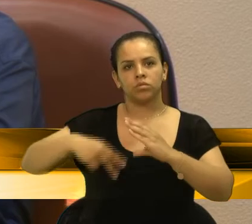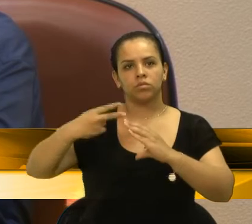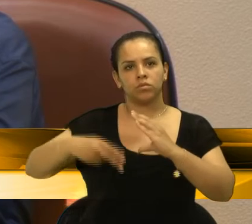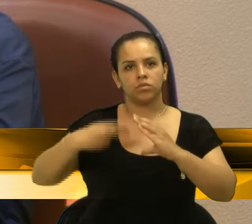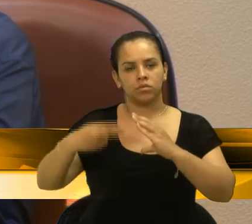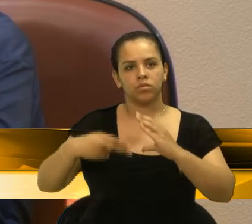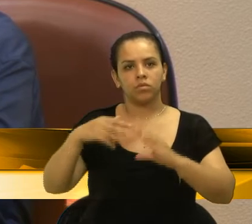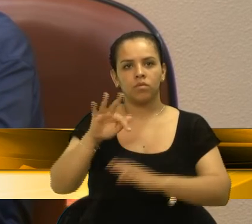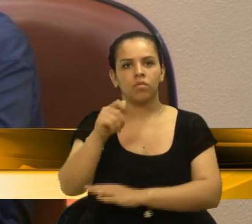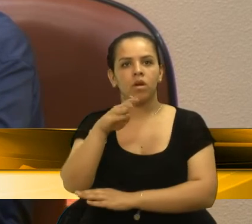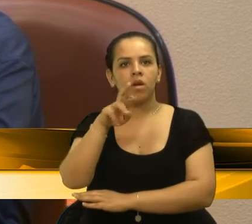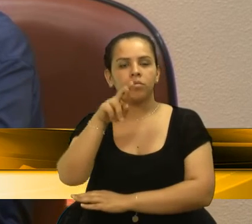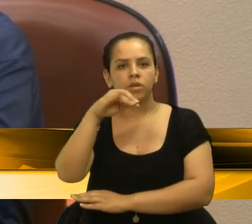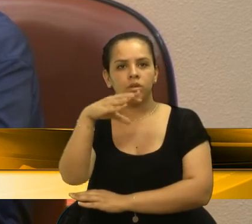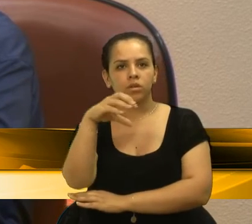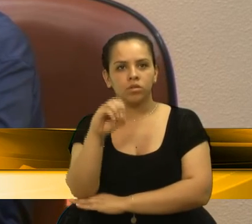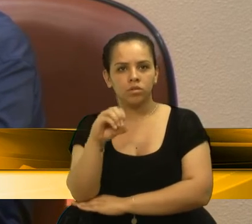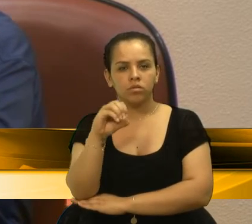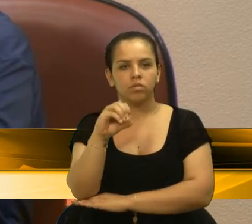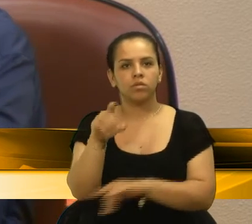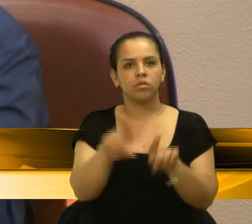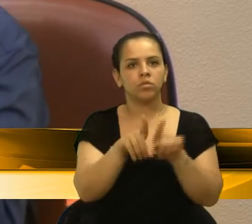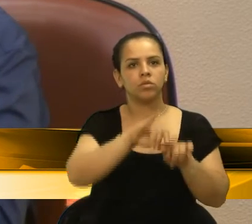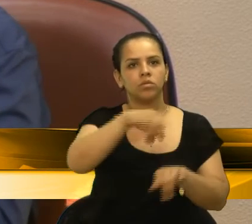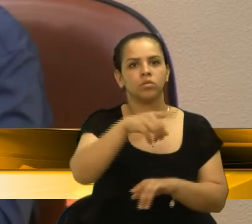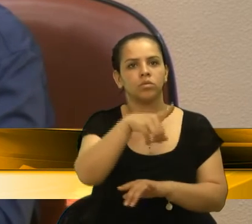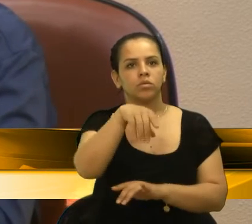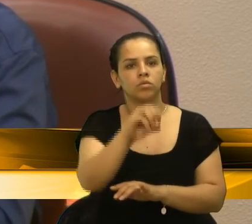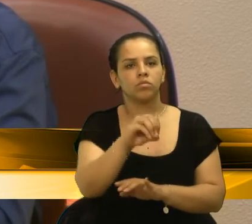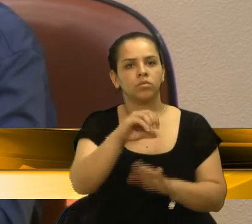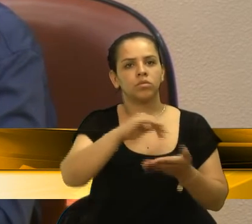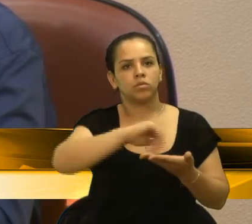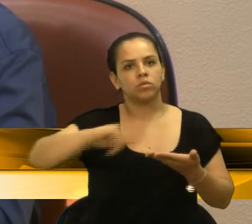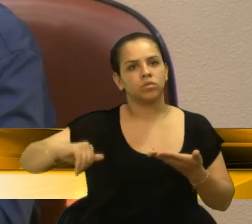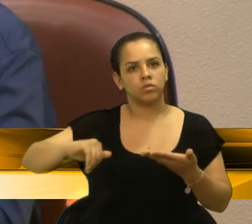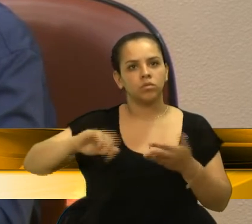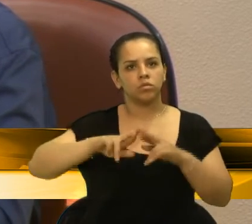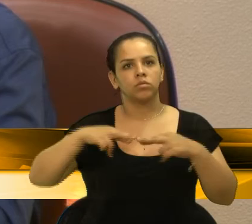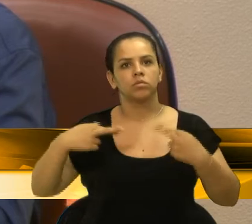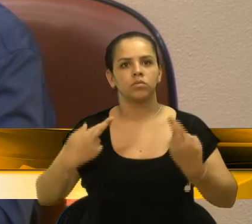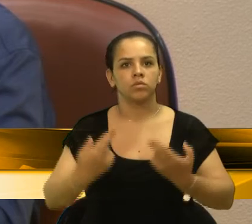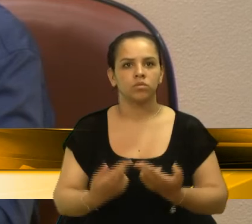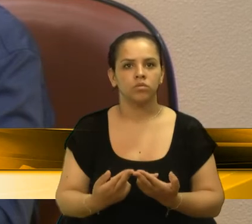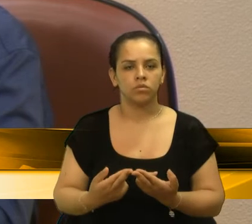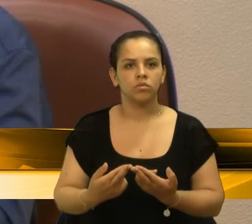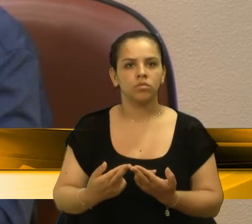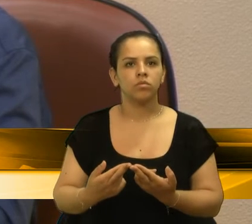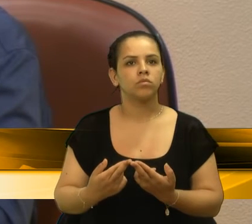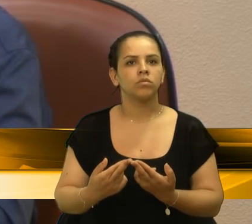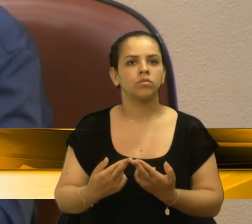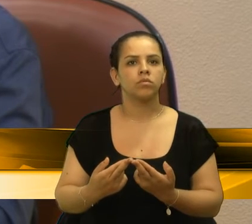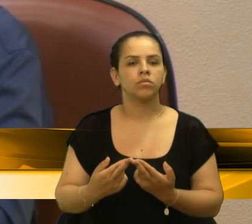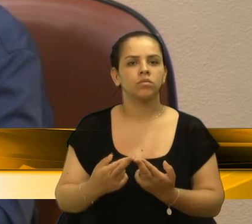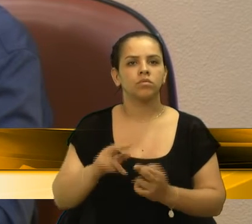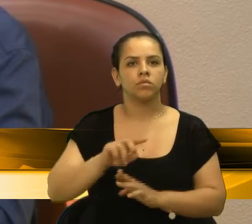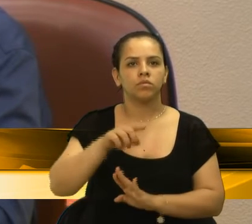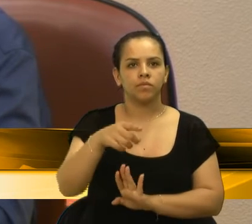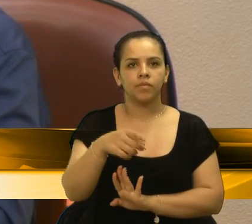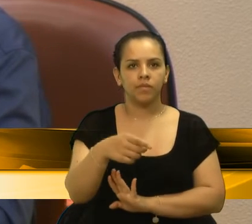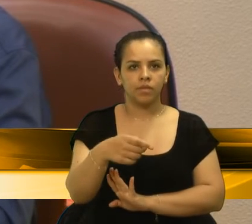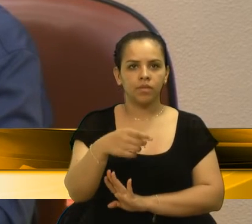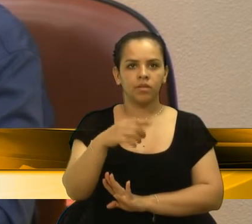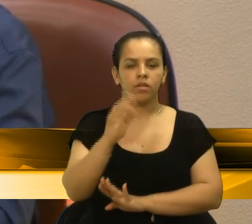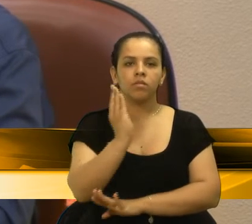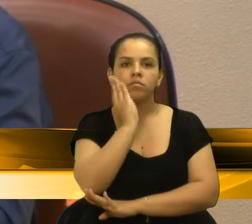Fabrício Carelli, e assessoria da comissão processante, João Weas. Foi suspensa a presente oitiva em razão do não comparecimento do denunciado e da senhora